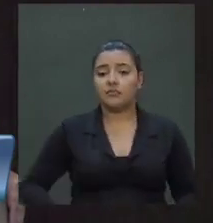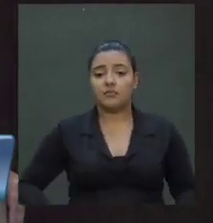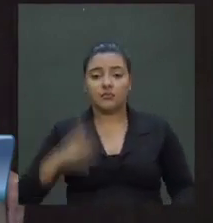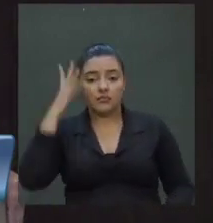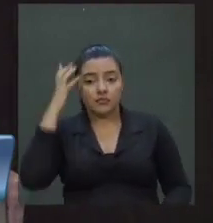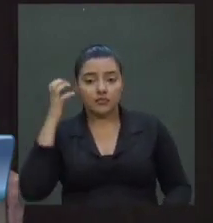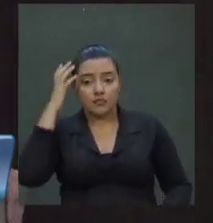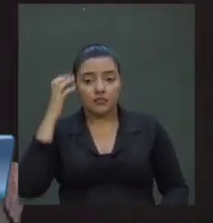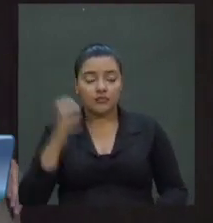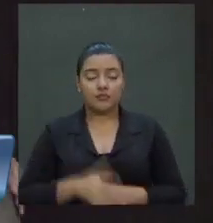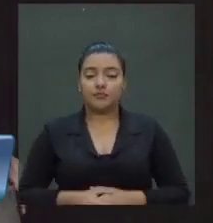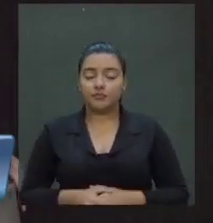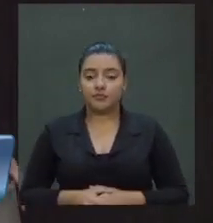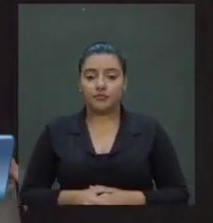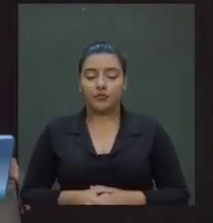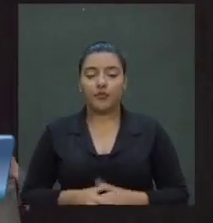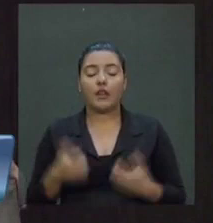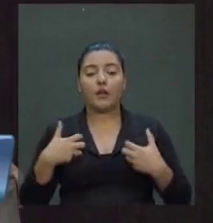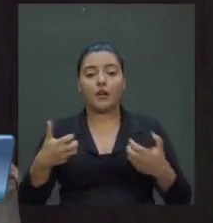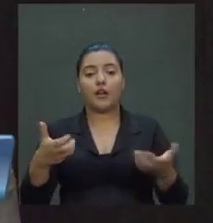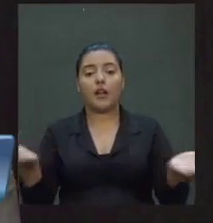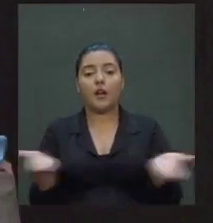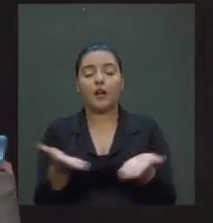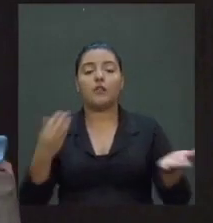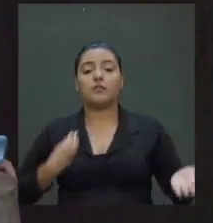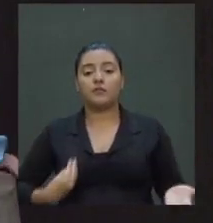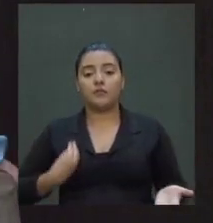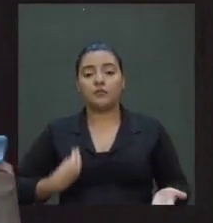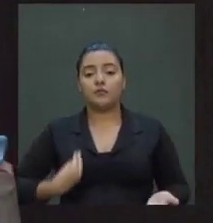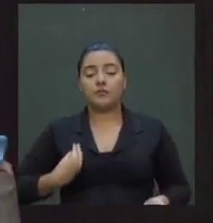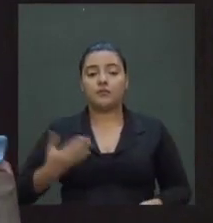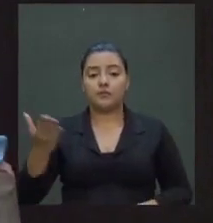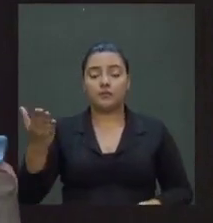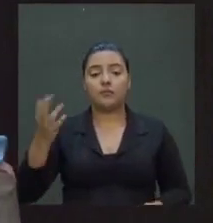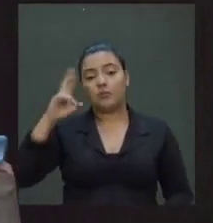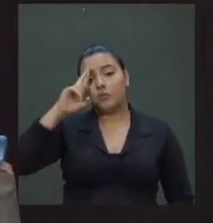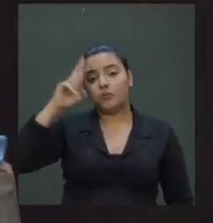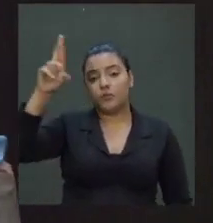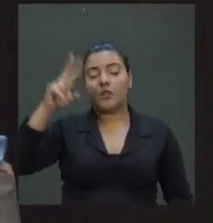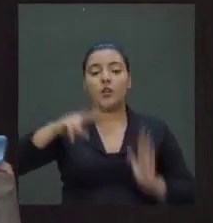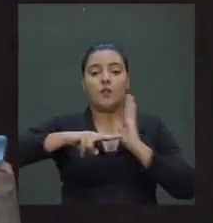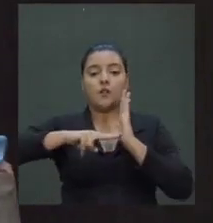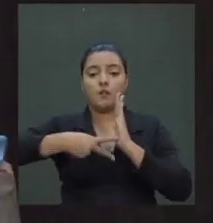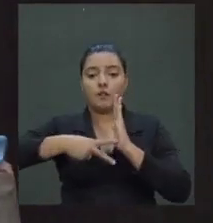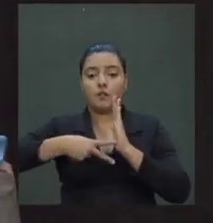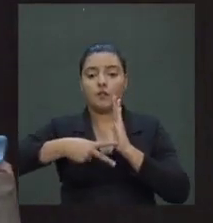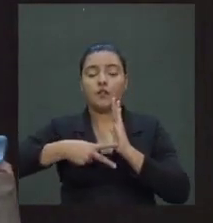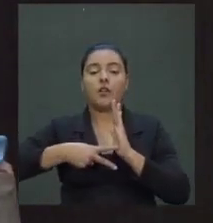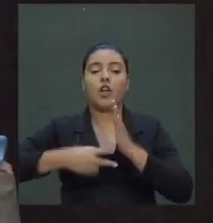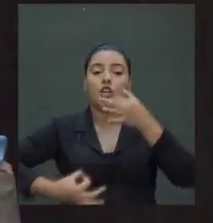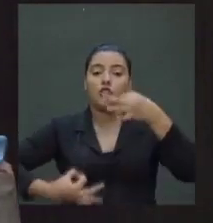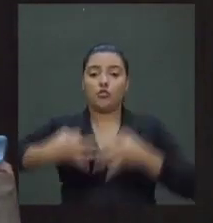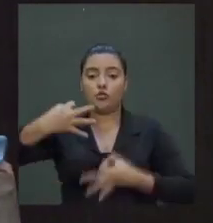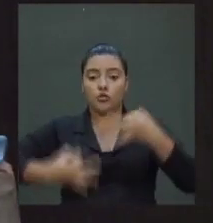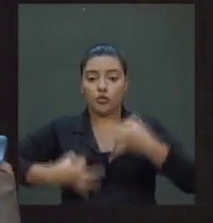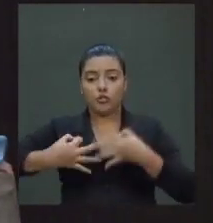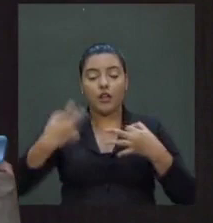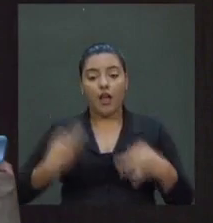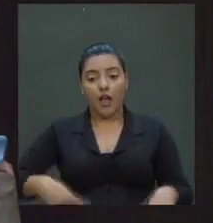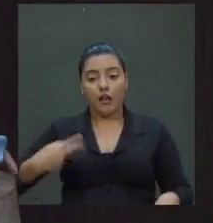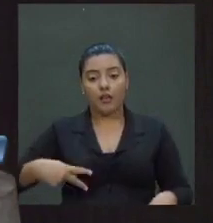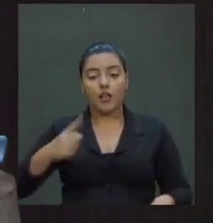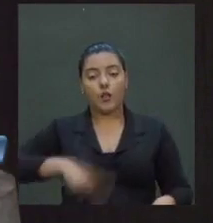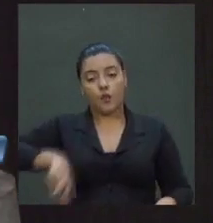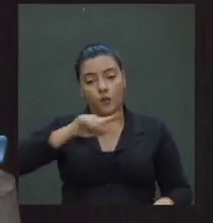Leitão. Eu queria registrar também a presença da direção do sindicato, do Sindijustiça, aqui